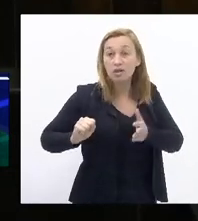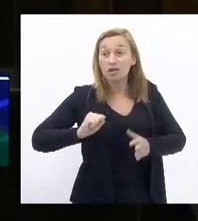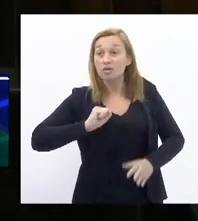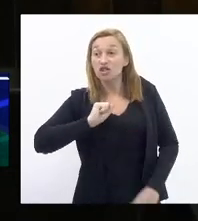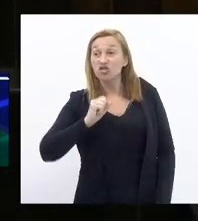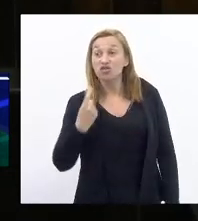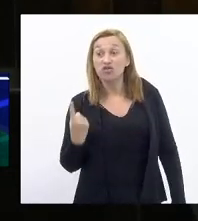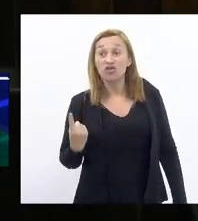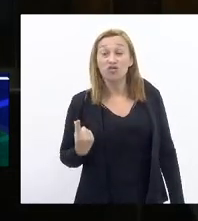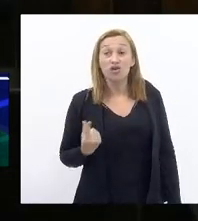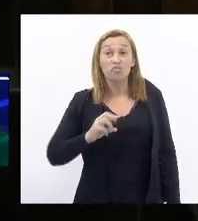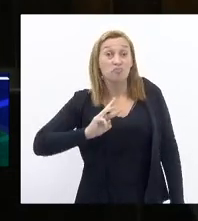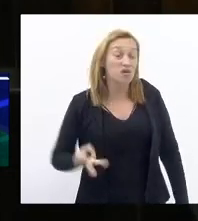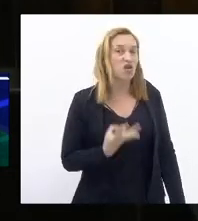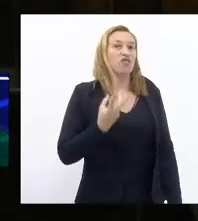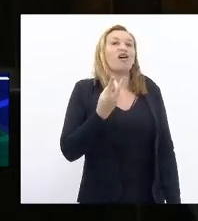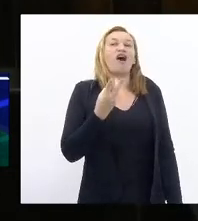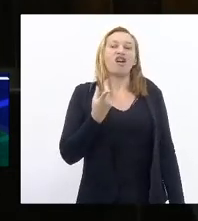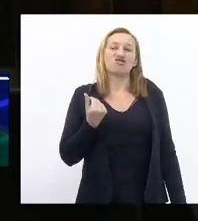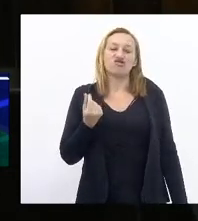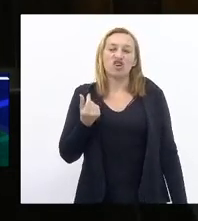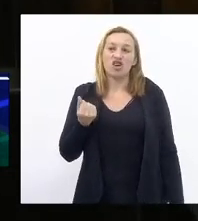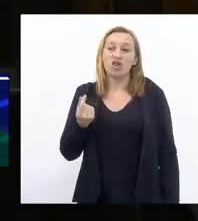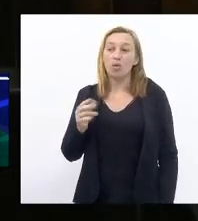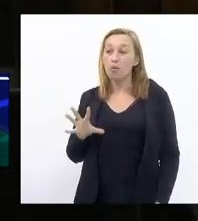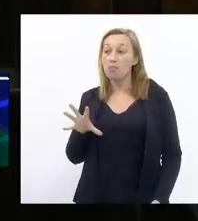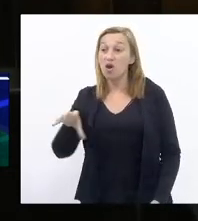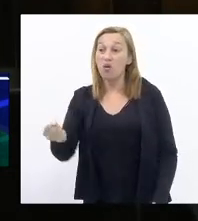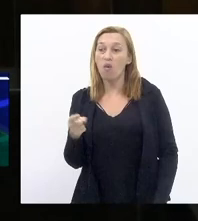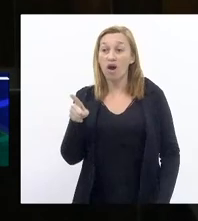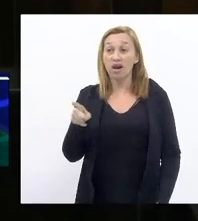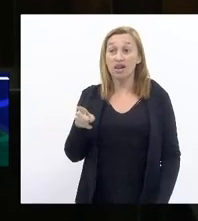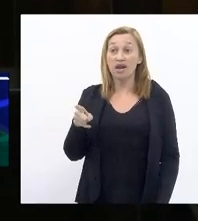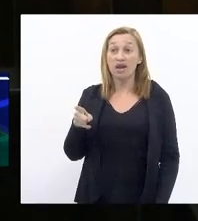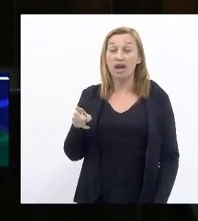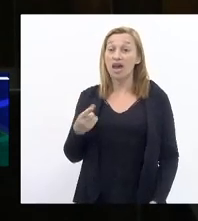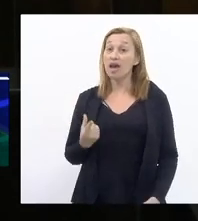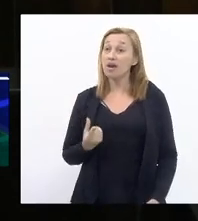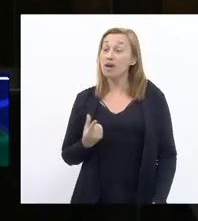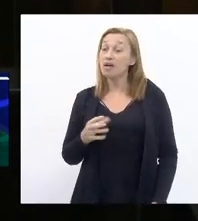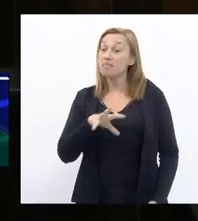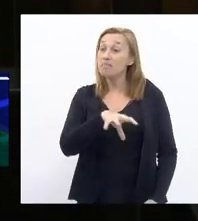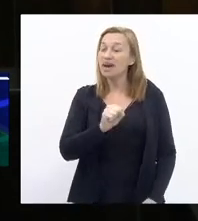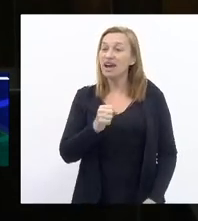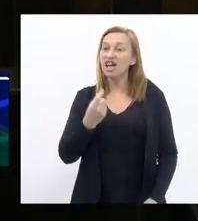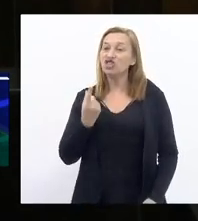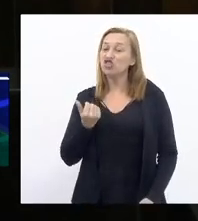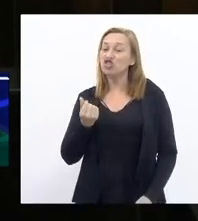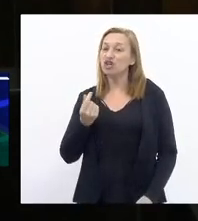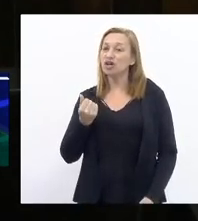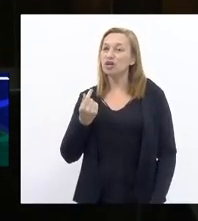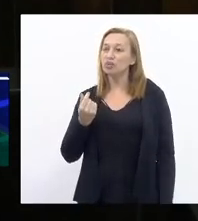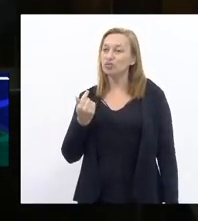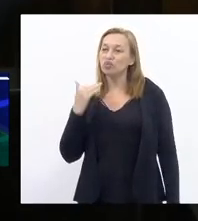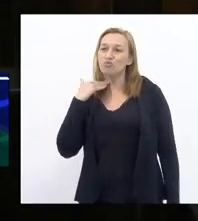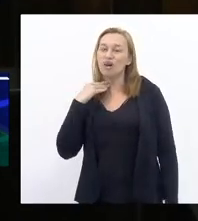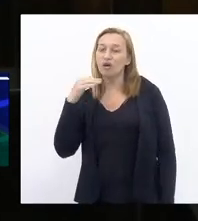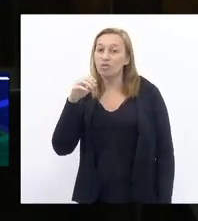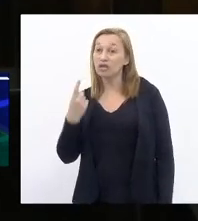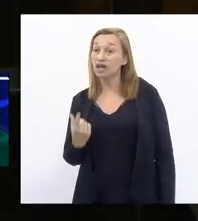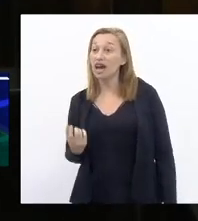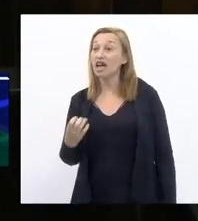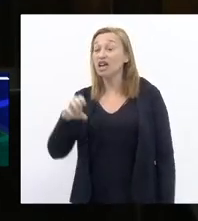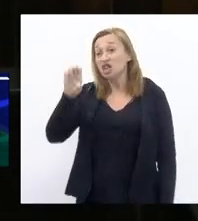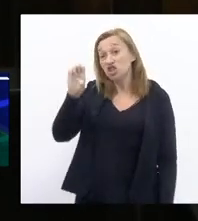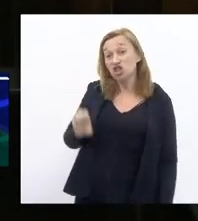universidade. Mexeu ali é mexer no bunker da esquerda. Essa é a grande verdade. Então, o intuito do